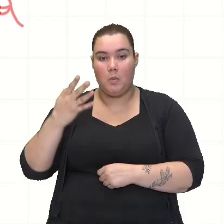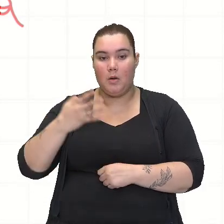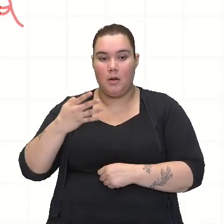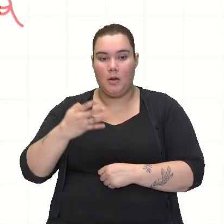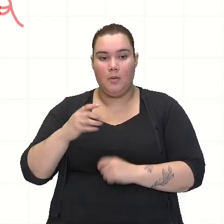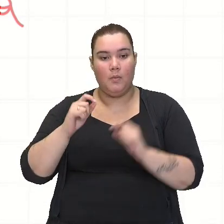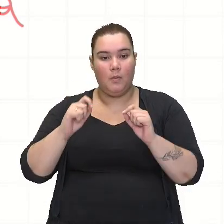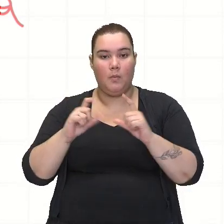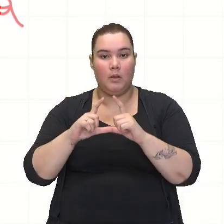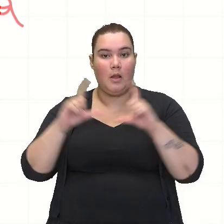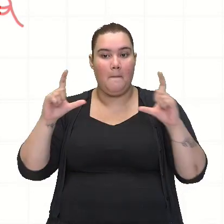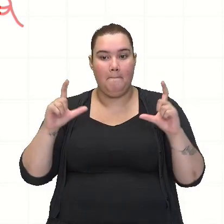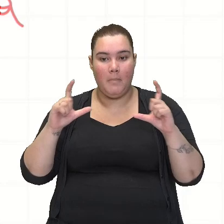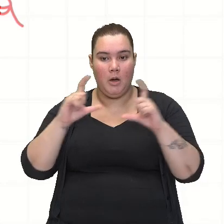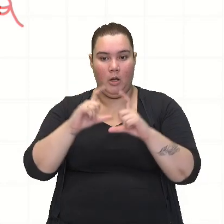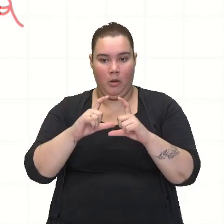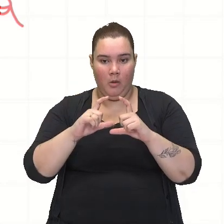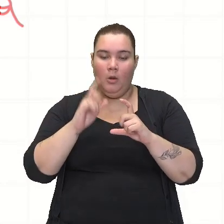manter o